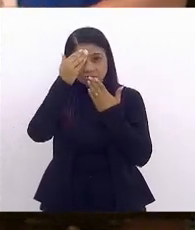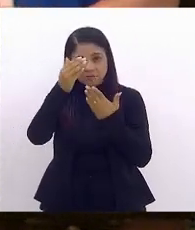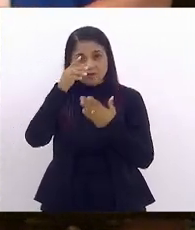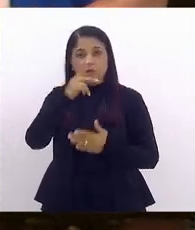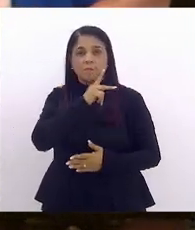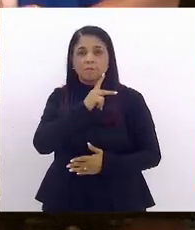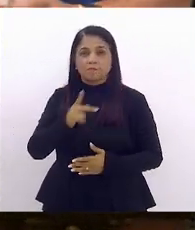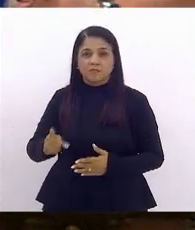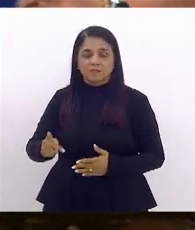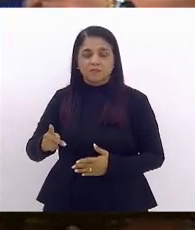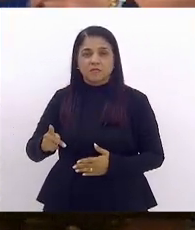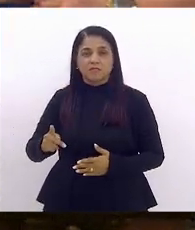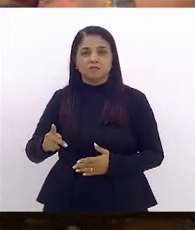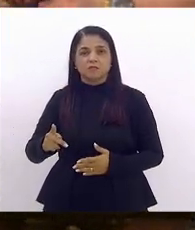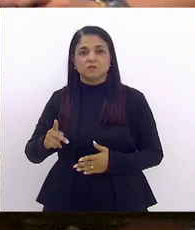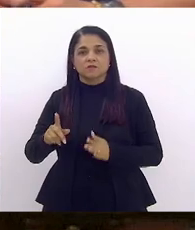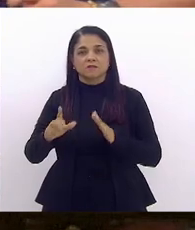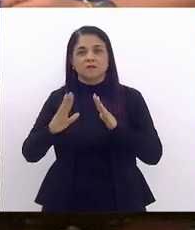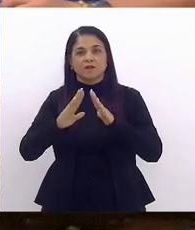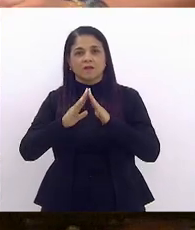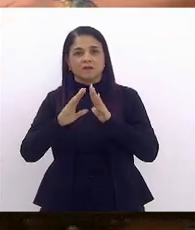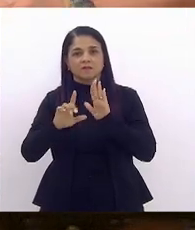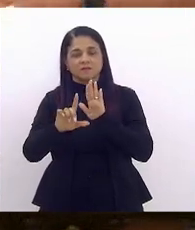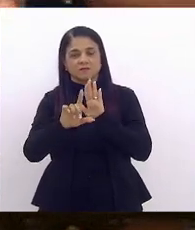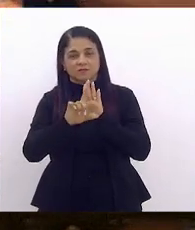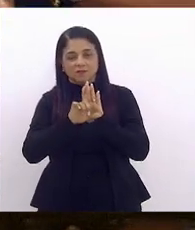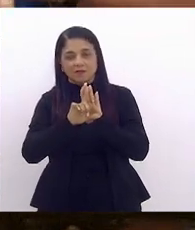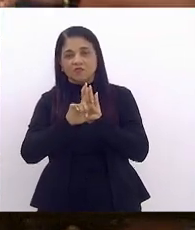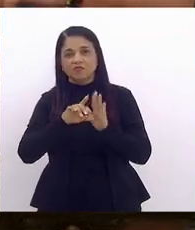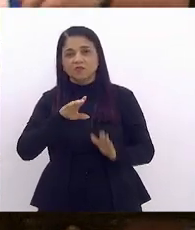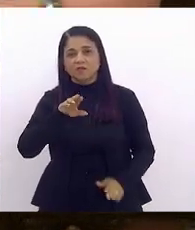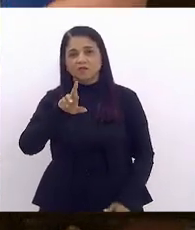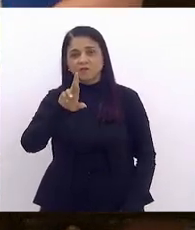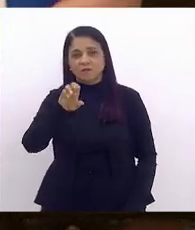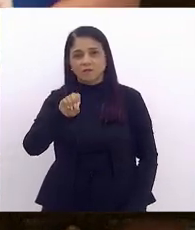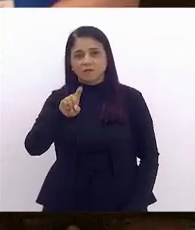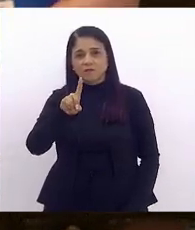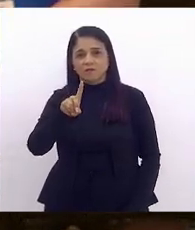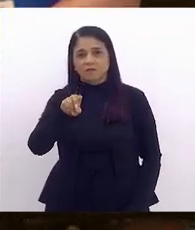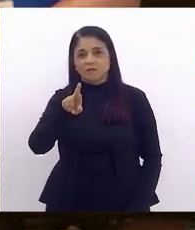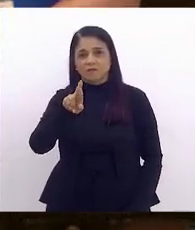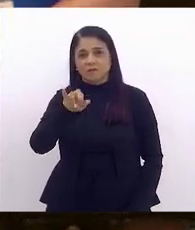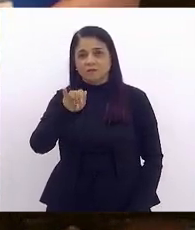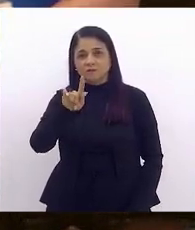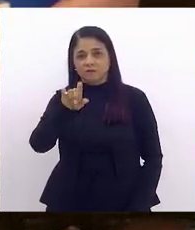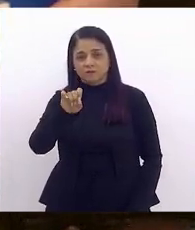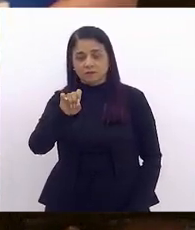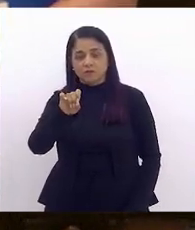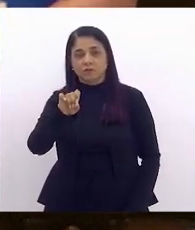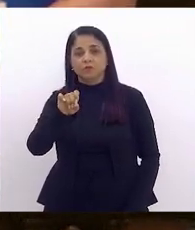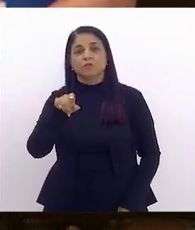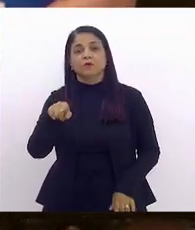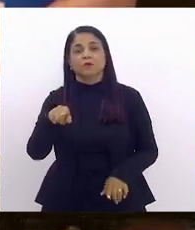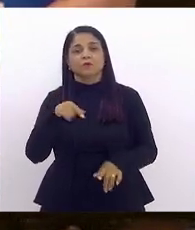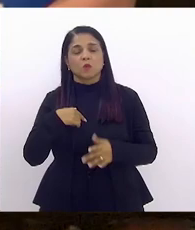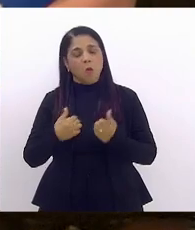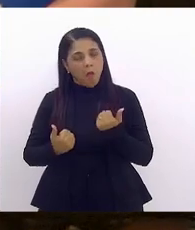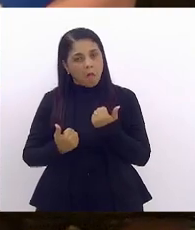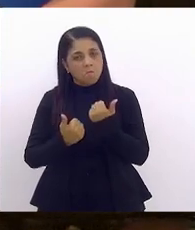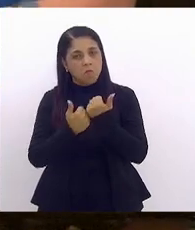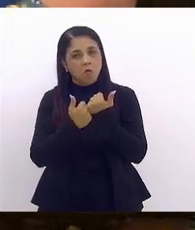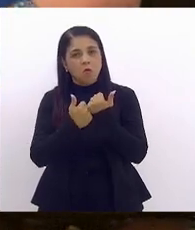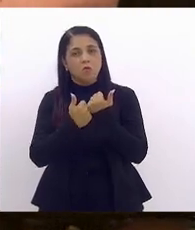da nossa Casa de Leis, doutor Rodrigo Bacelar, pela generosidade, o apoio e